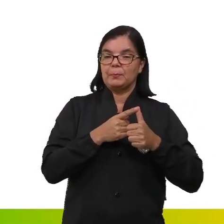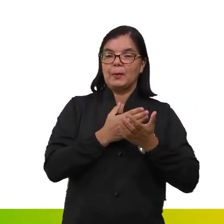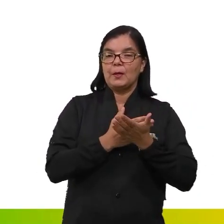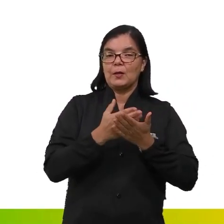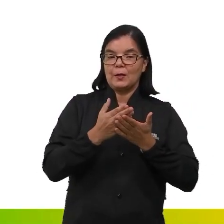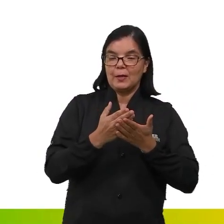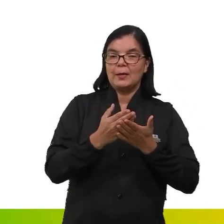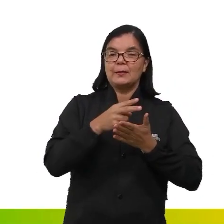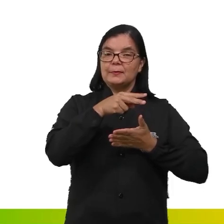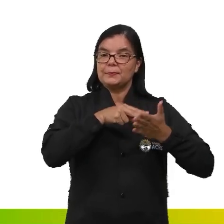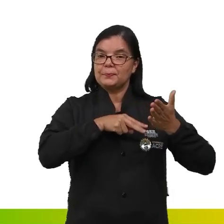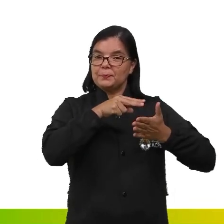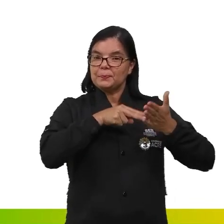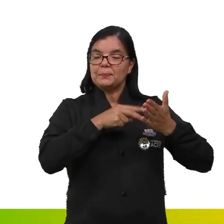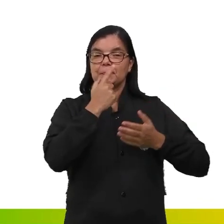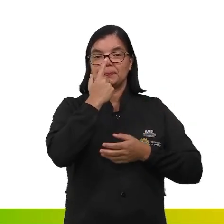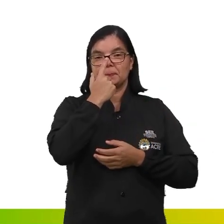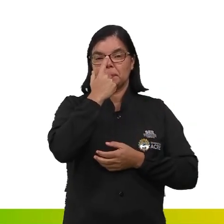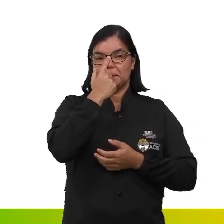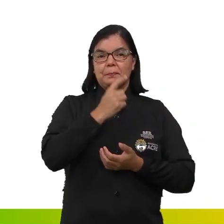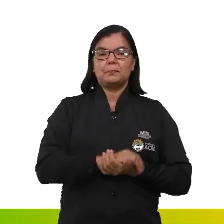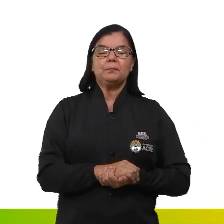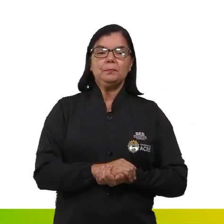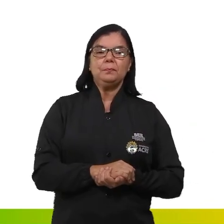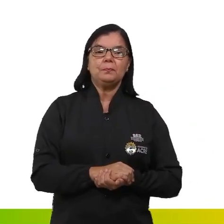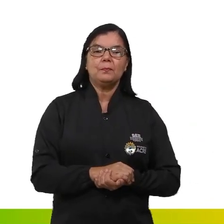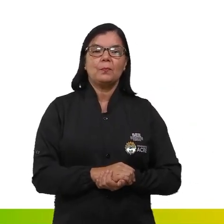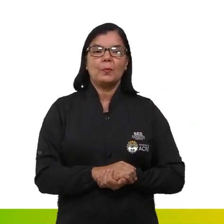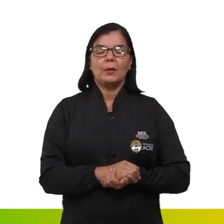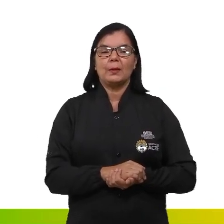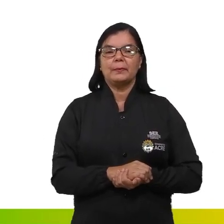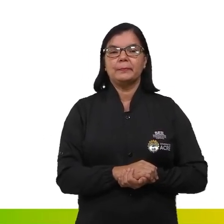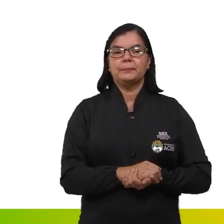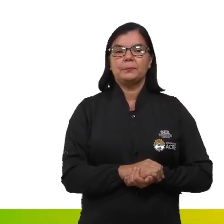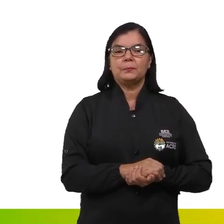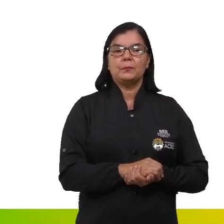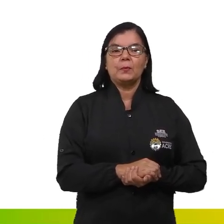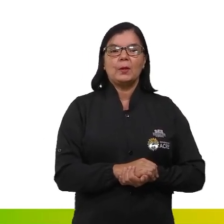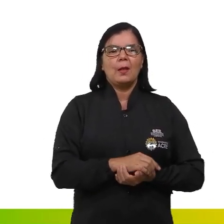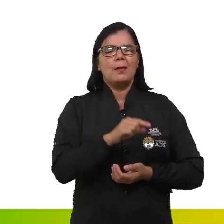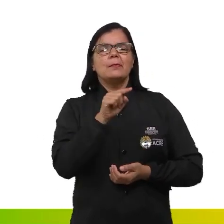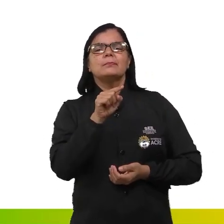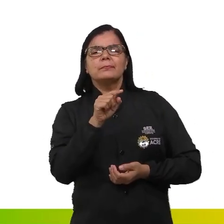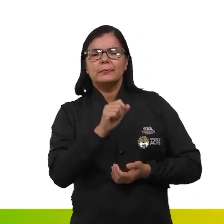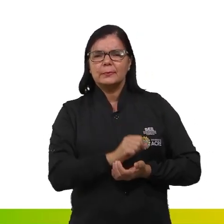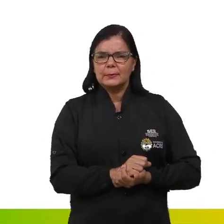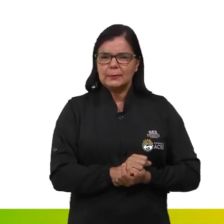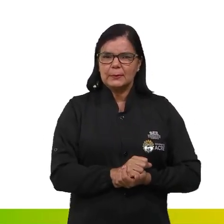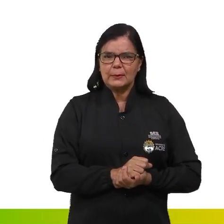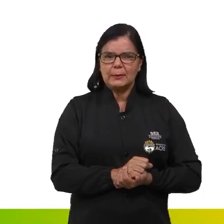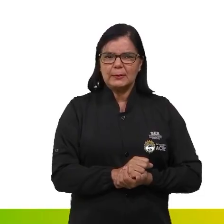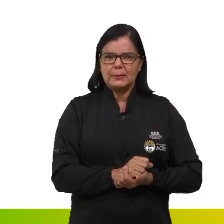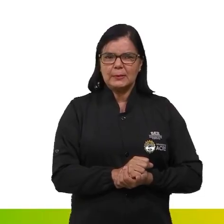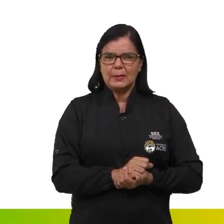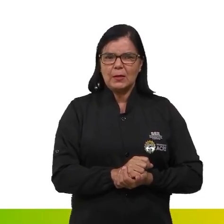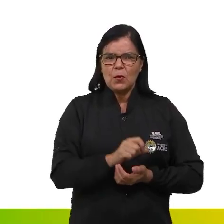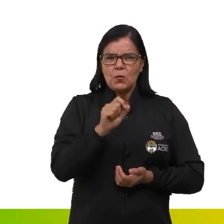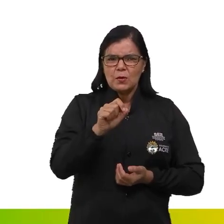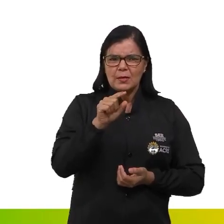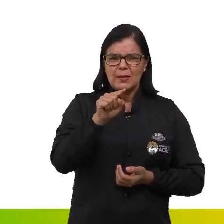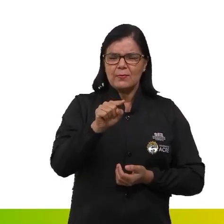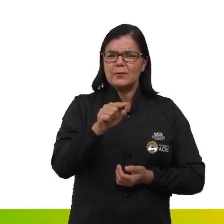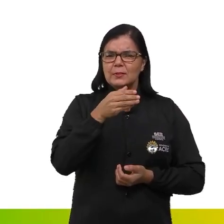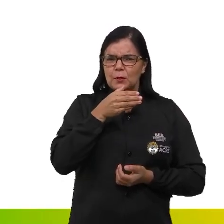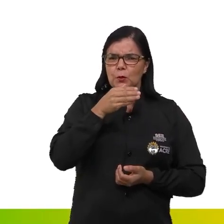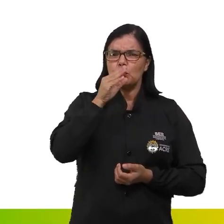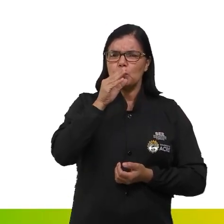inicial? Fazer a leitura da charge. Então, diz assim, e você? O que você